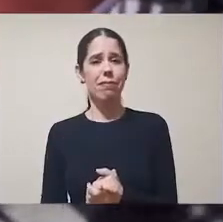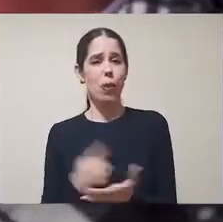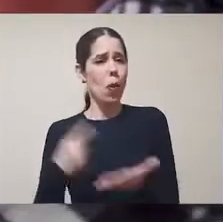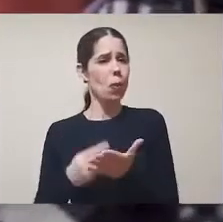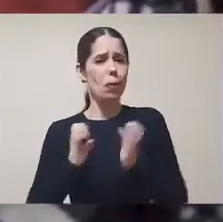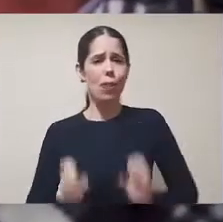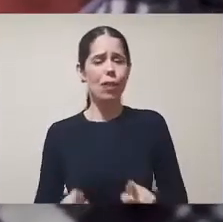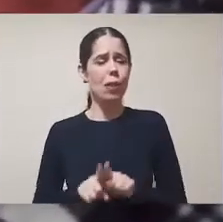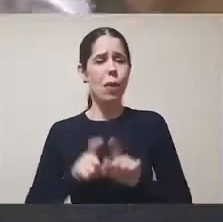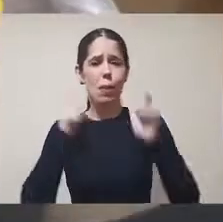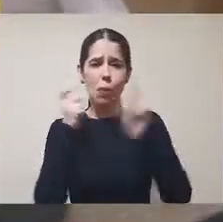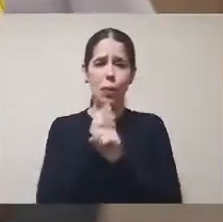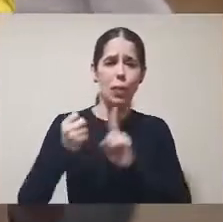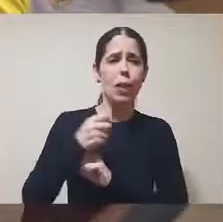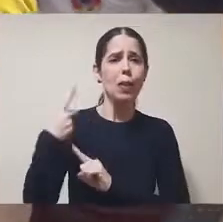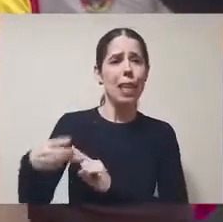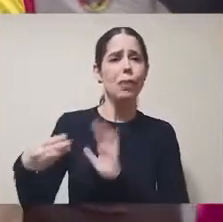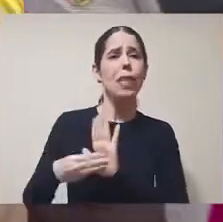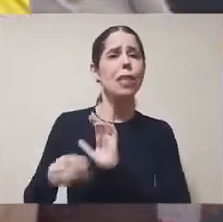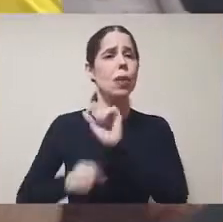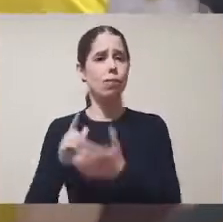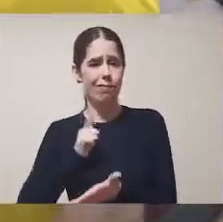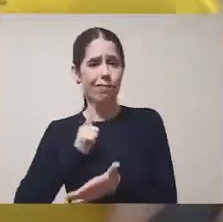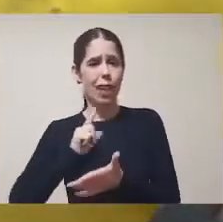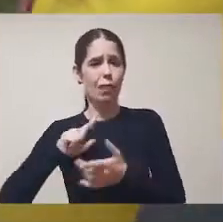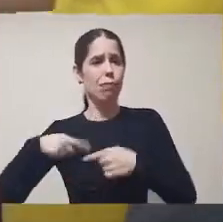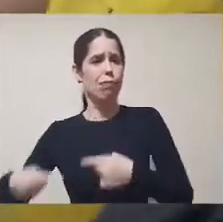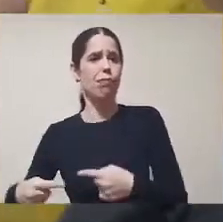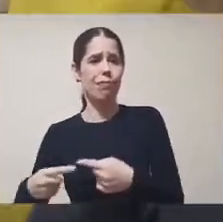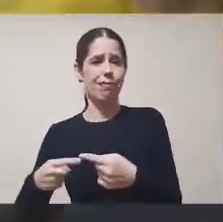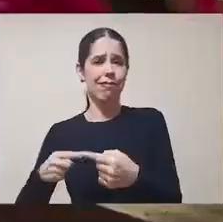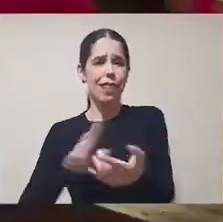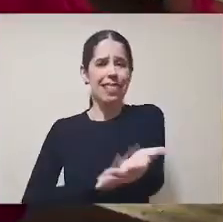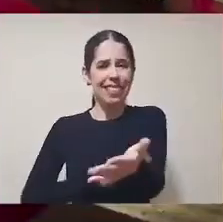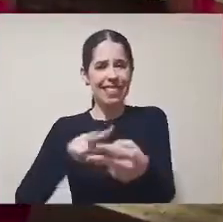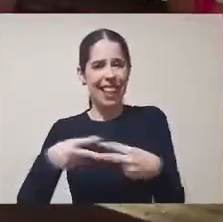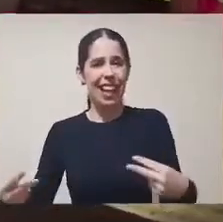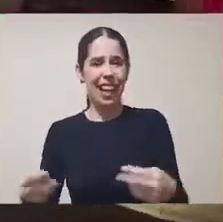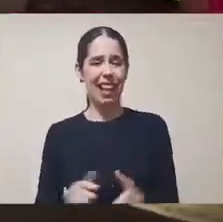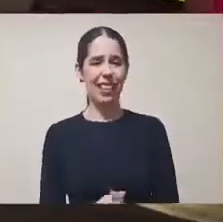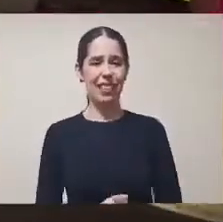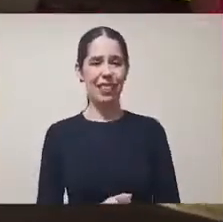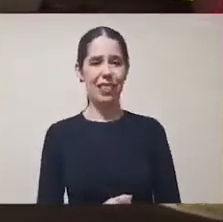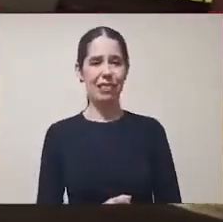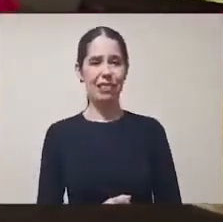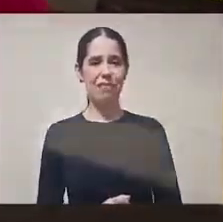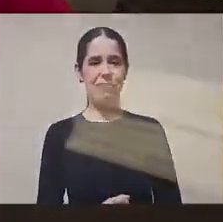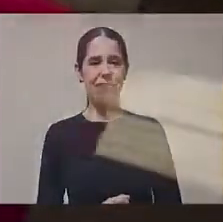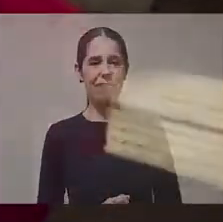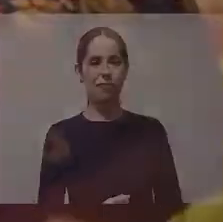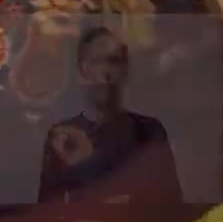compromisso ético e a preocupação social do Marquesã estão no seu DNA.